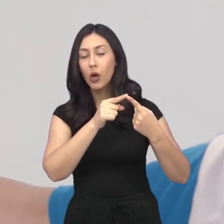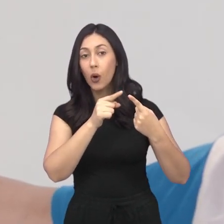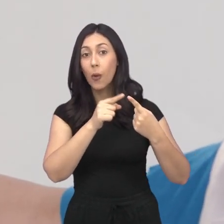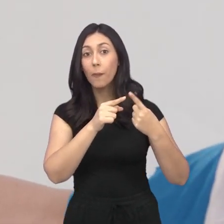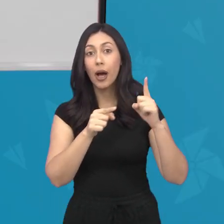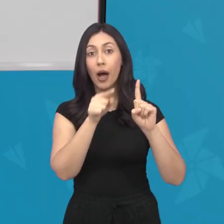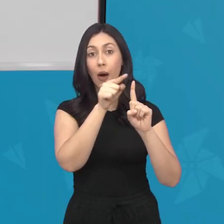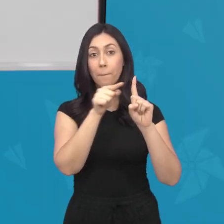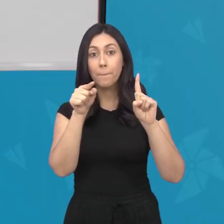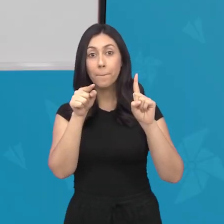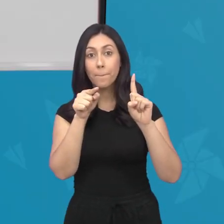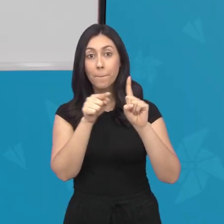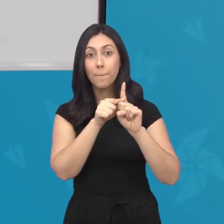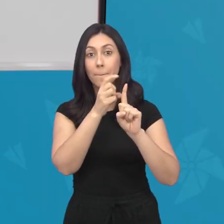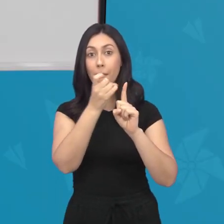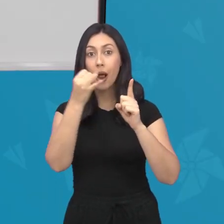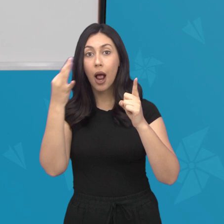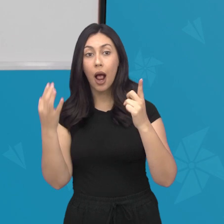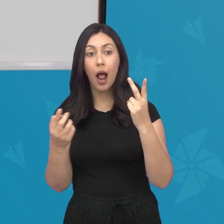Bhaskara, que é